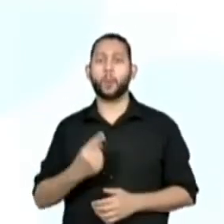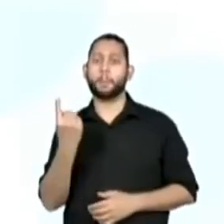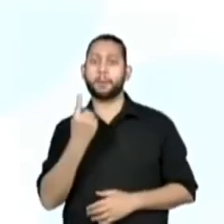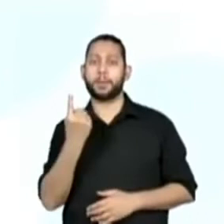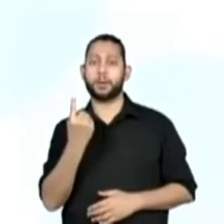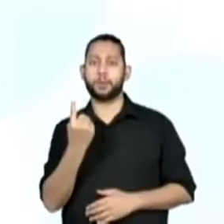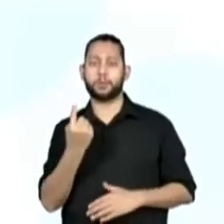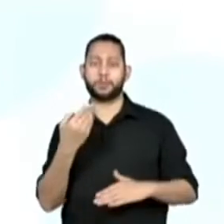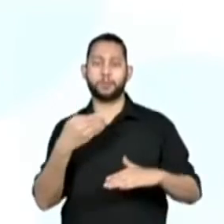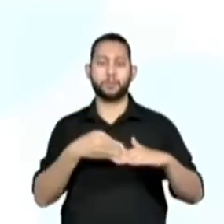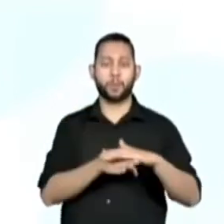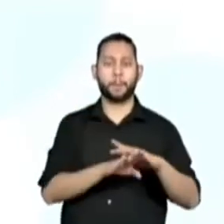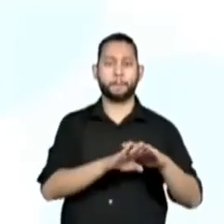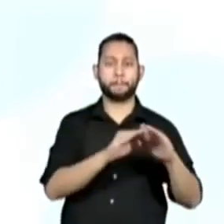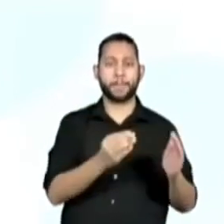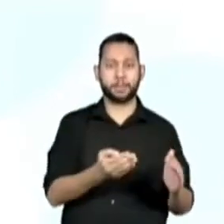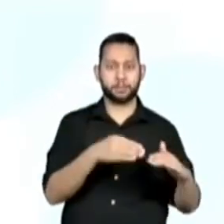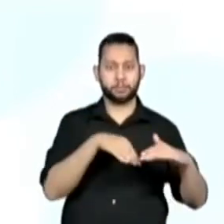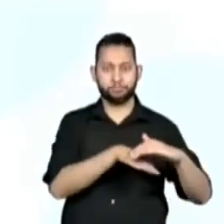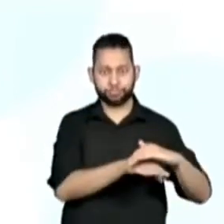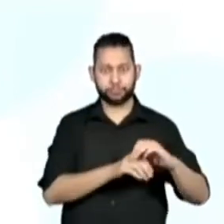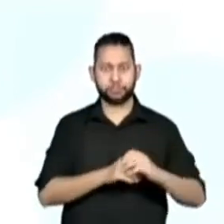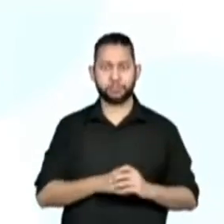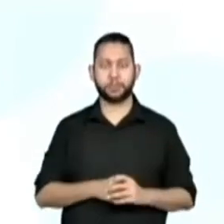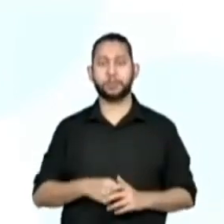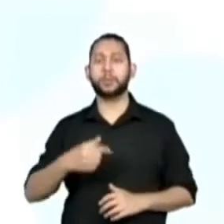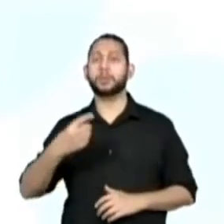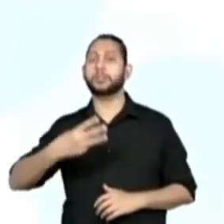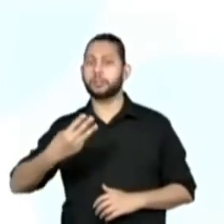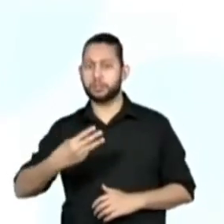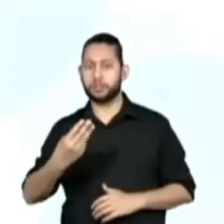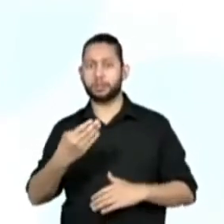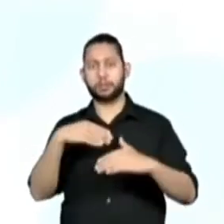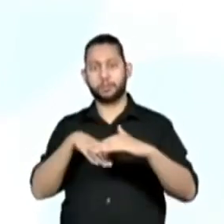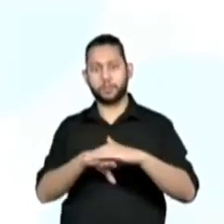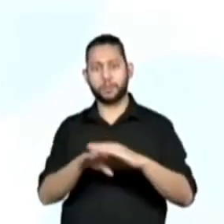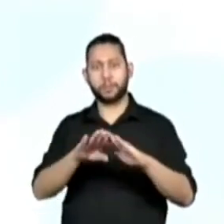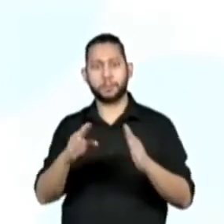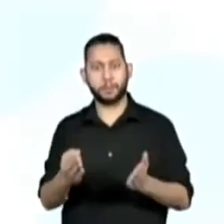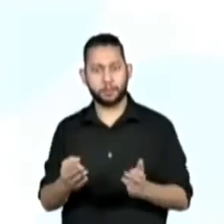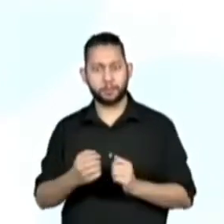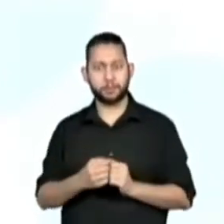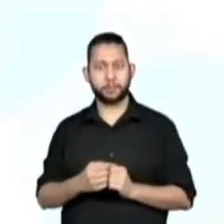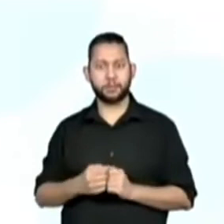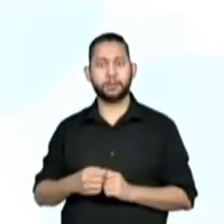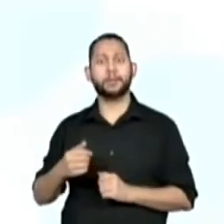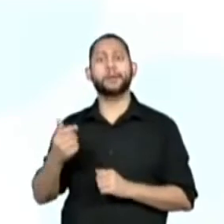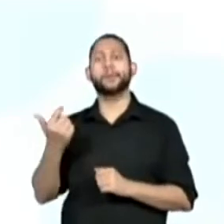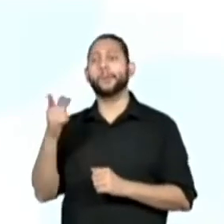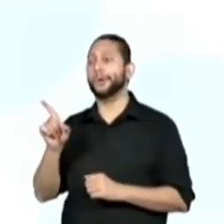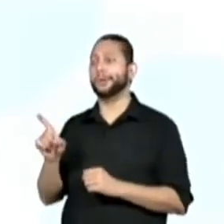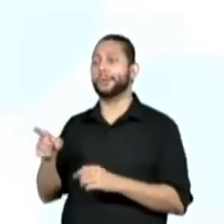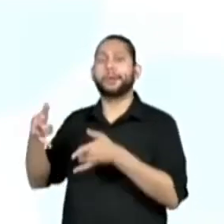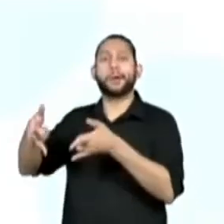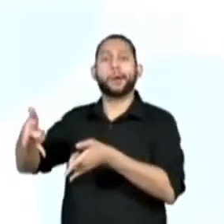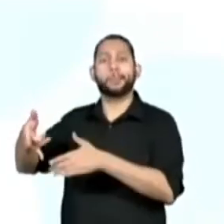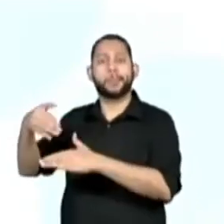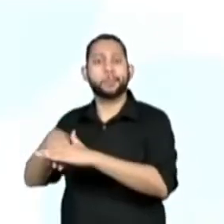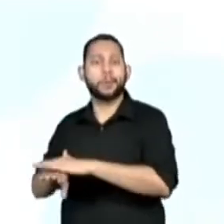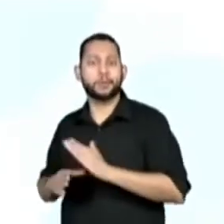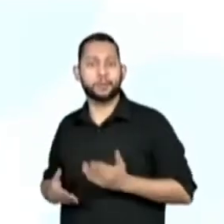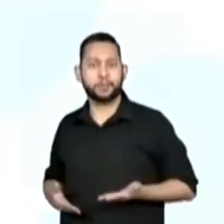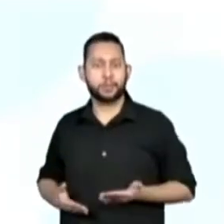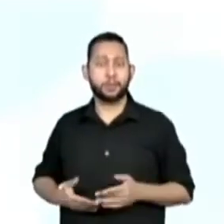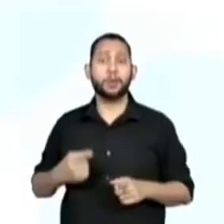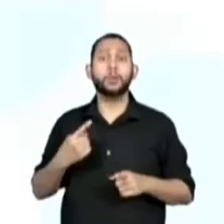O segundo cabritinho meteu-se embaixo da mesa. O terceiro cabritinho, e assim continuava, porque ele